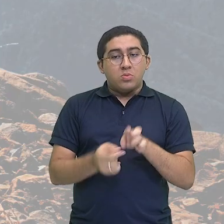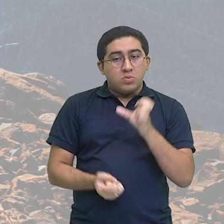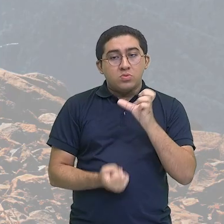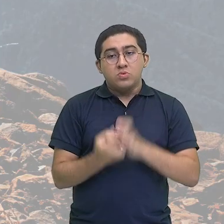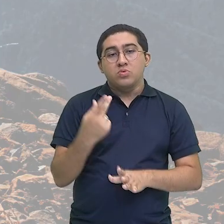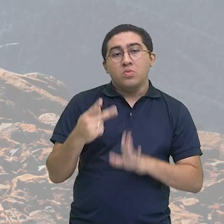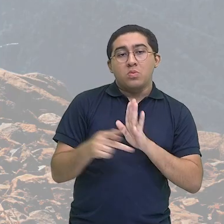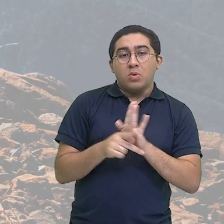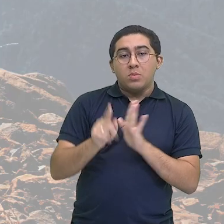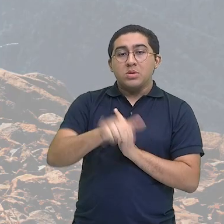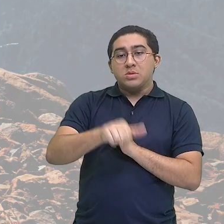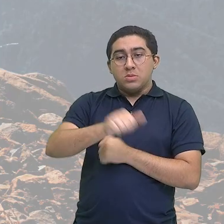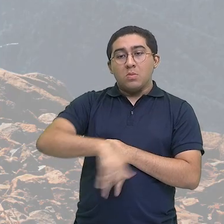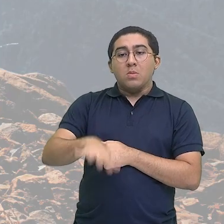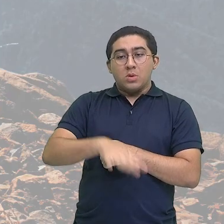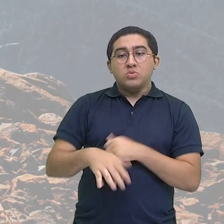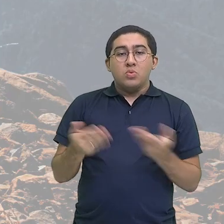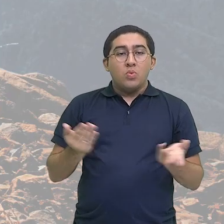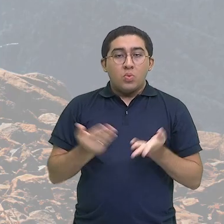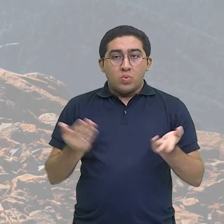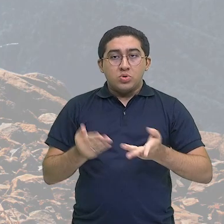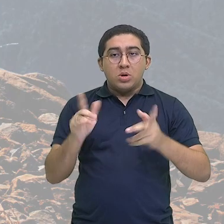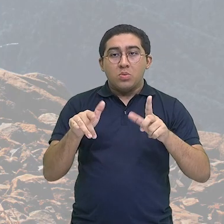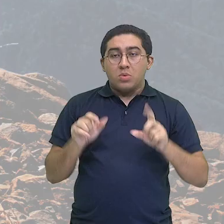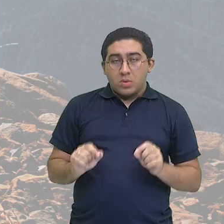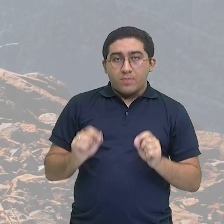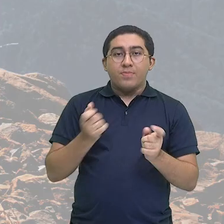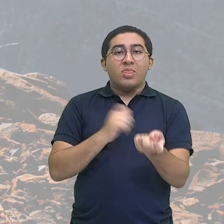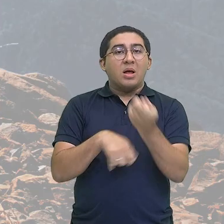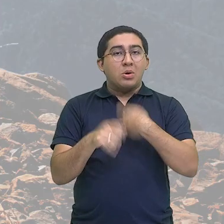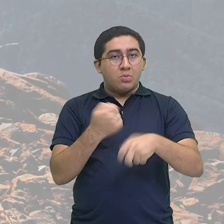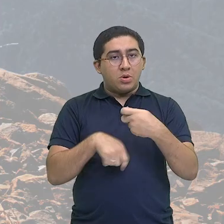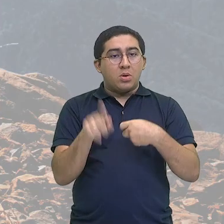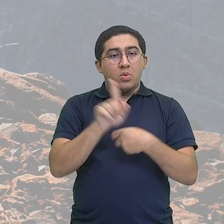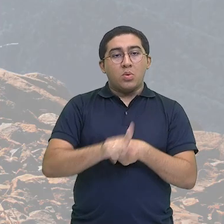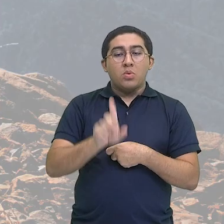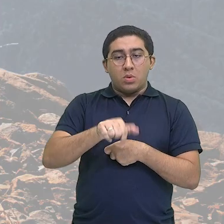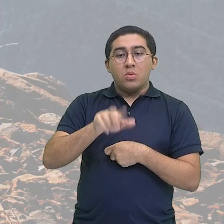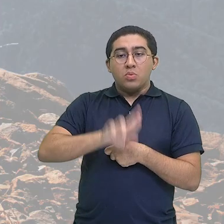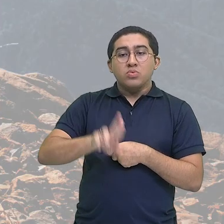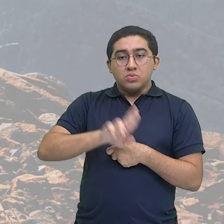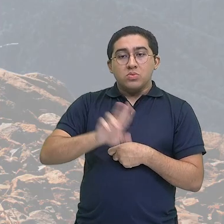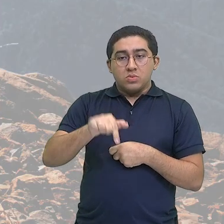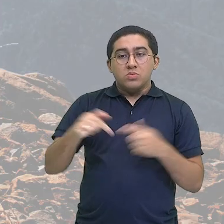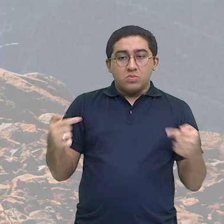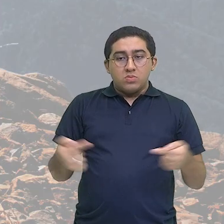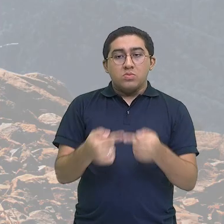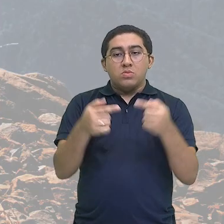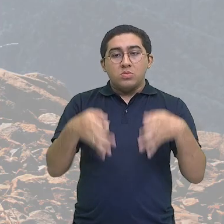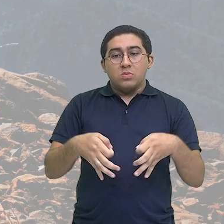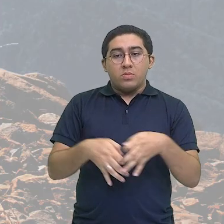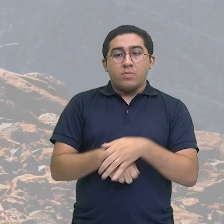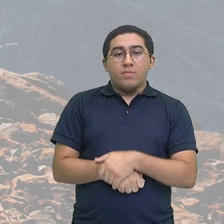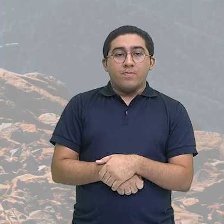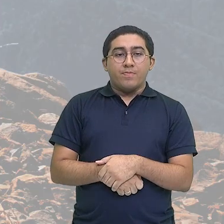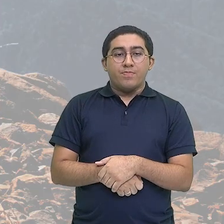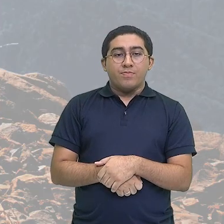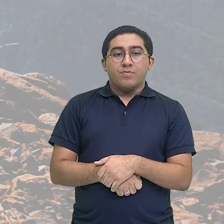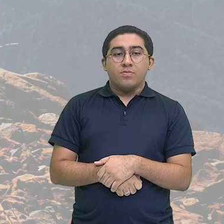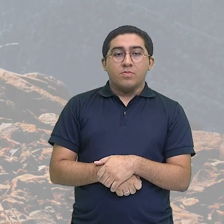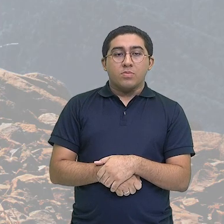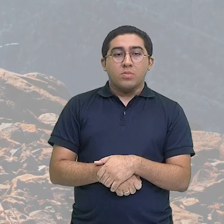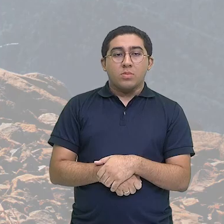chamadas bacias sedimentares, que hoje em dia são economicamente utilizadas para isso, né, para ter